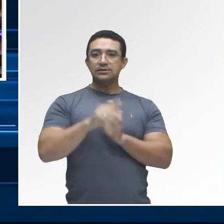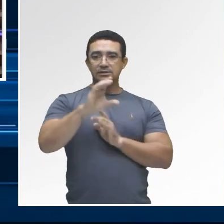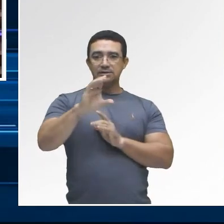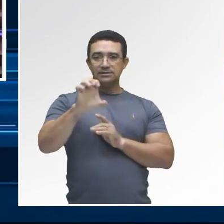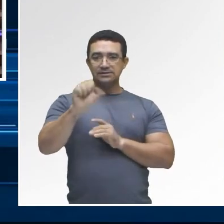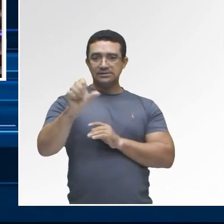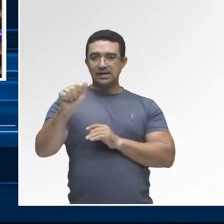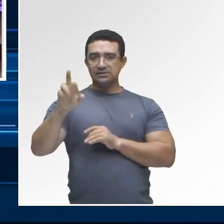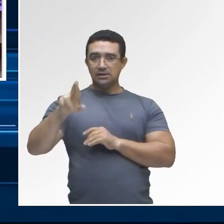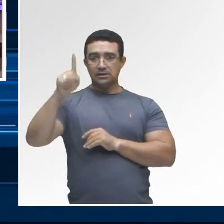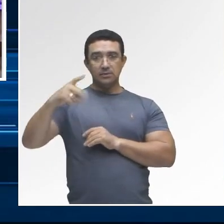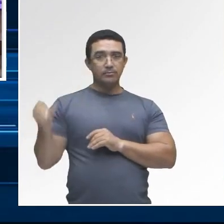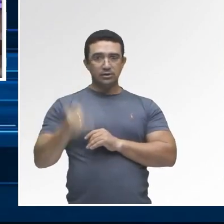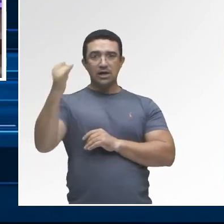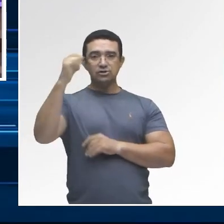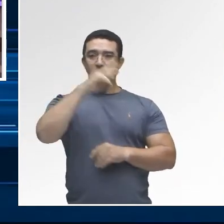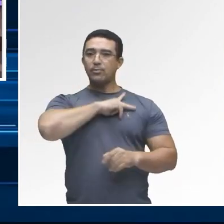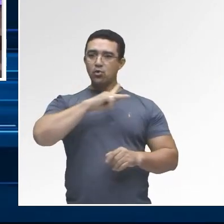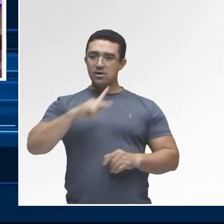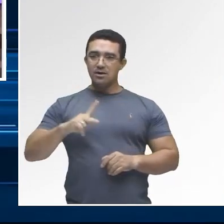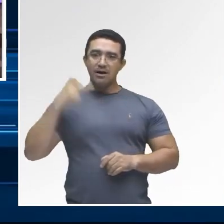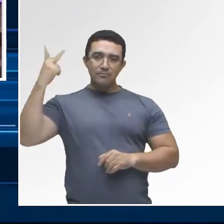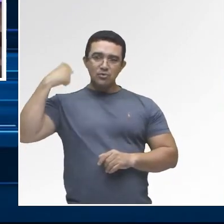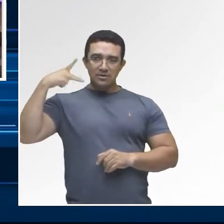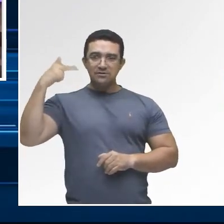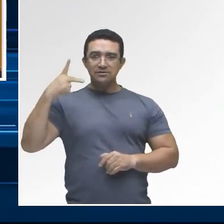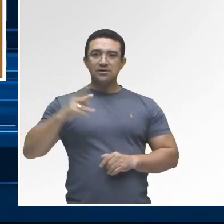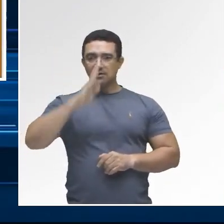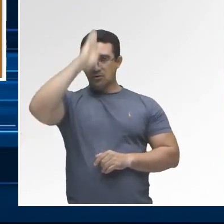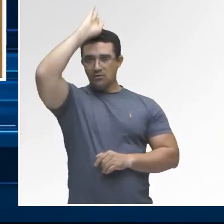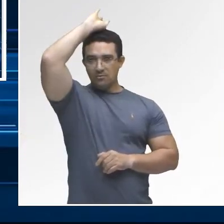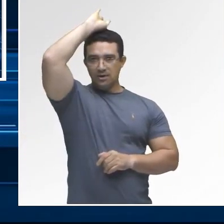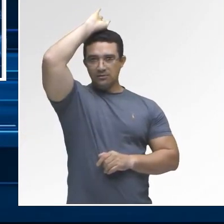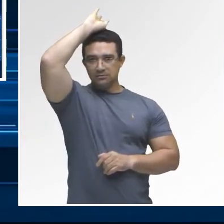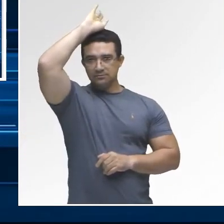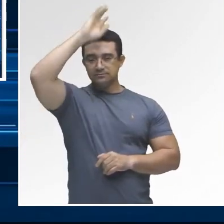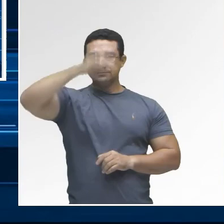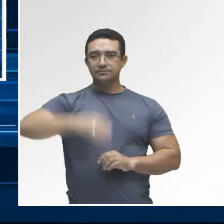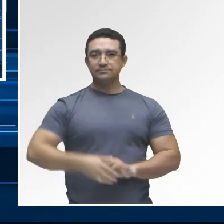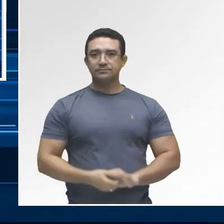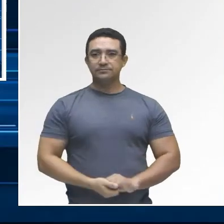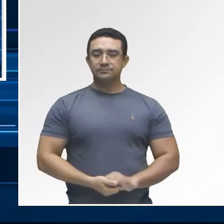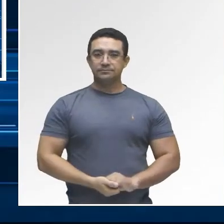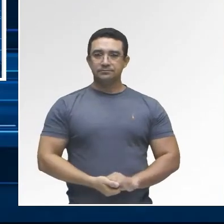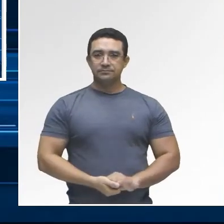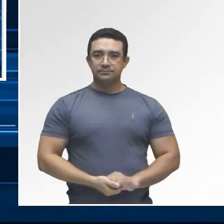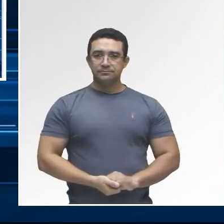romana, tá? Beijo grande, bom trabalho e até daqui a pouco.